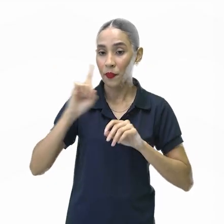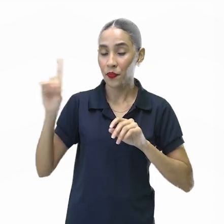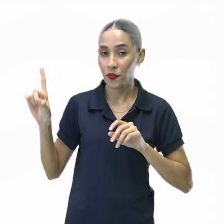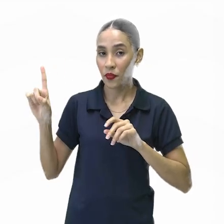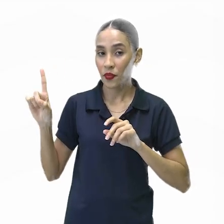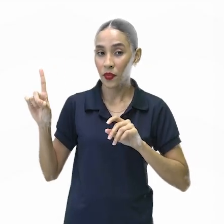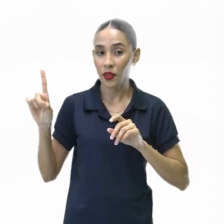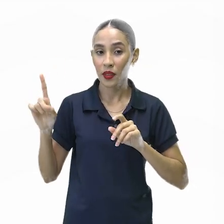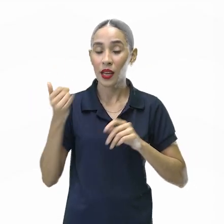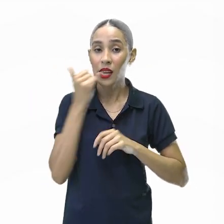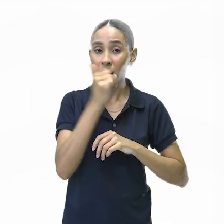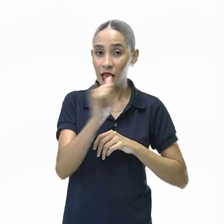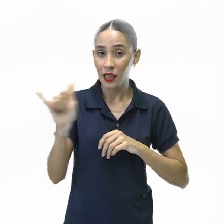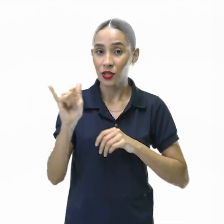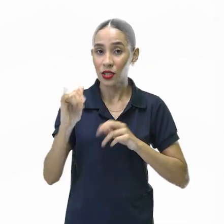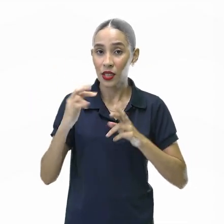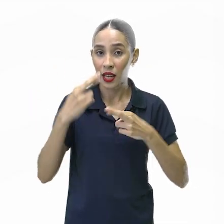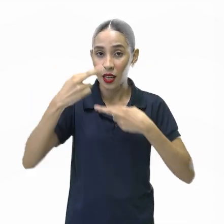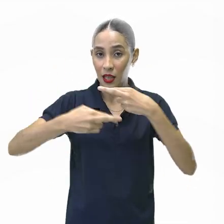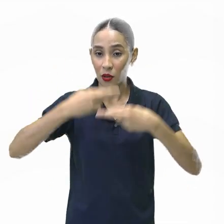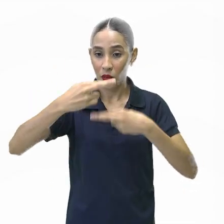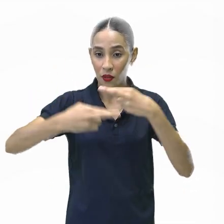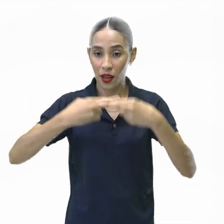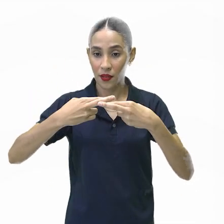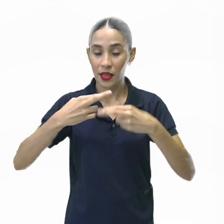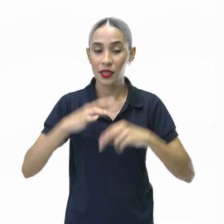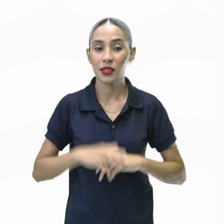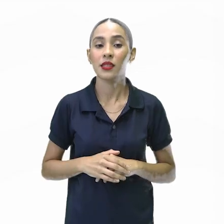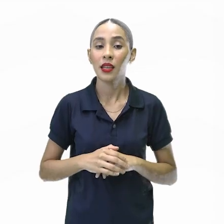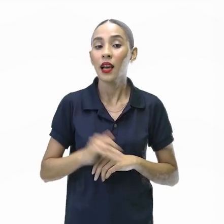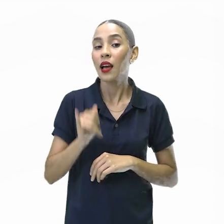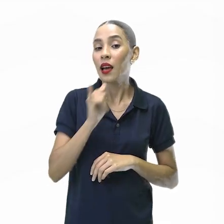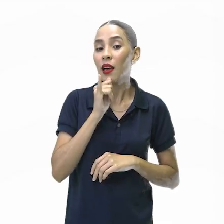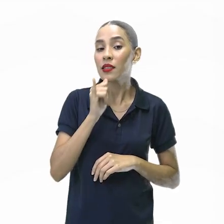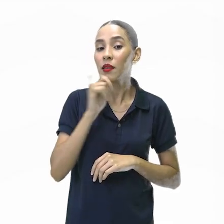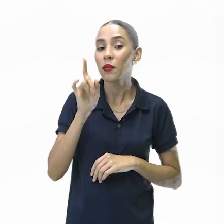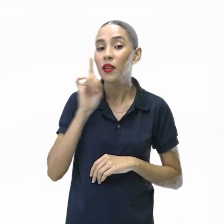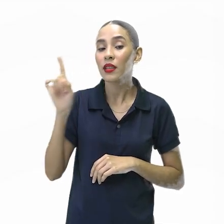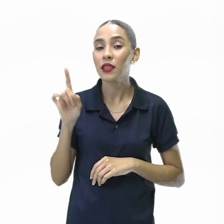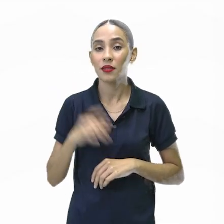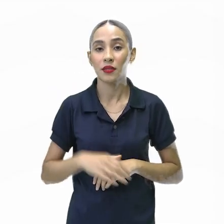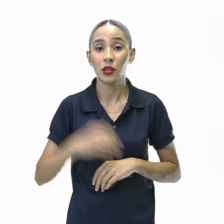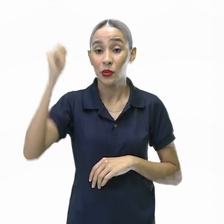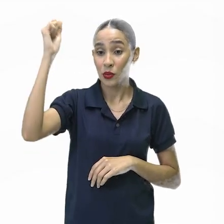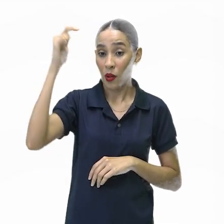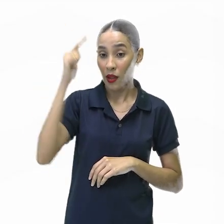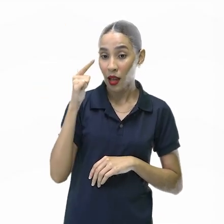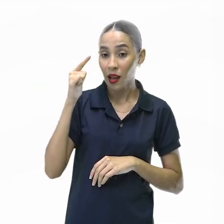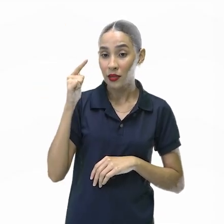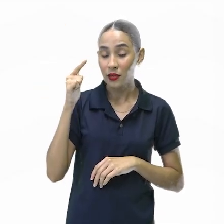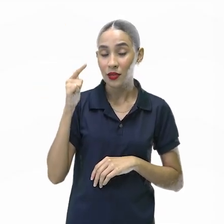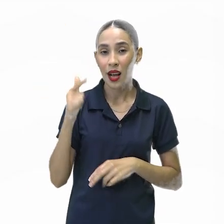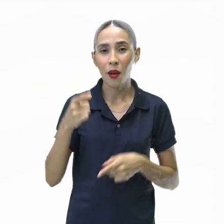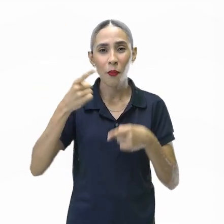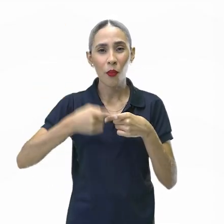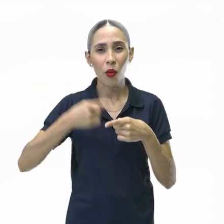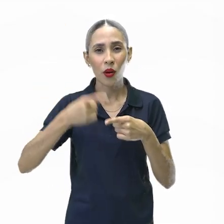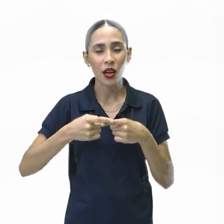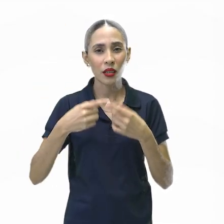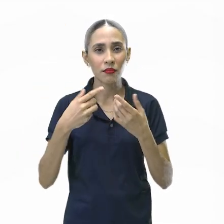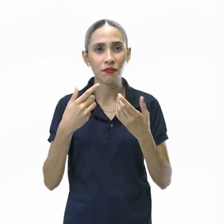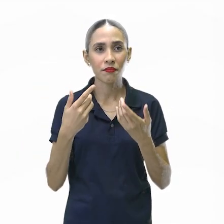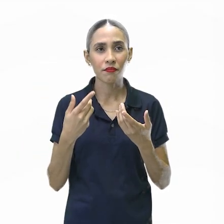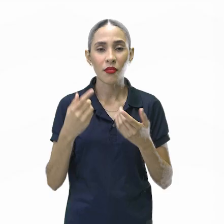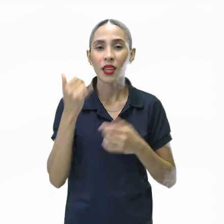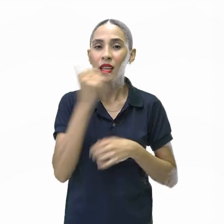Energias renováveis, certo? Como, por exemplo, a energia solar. Por que a gente diz